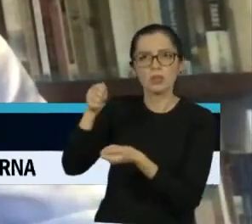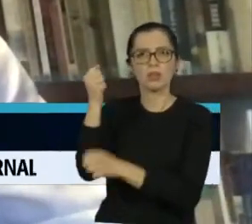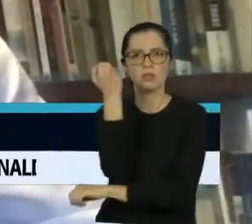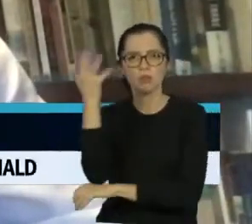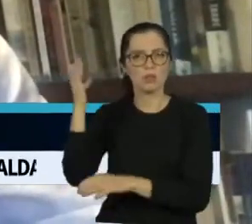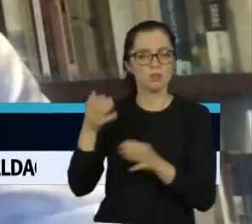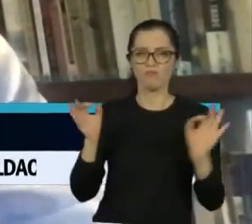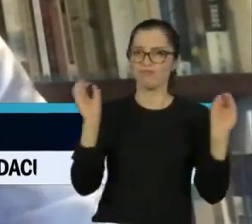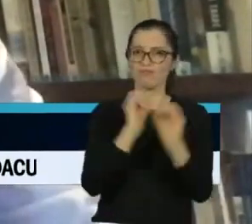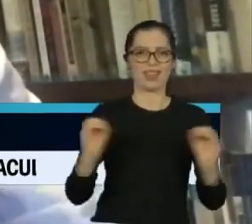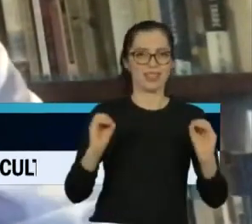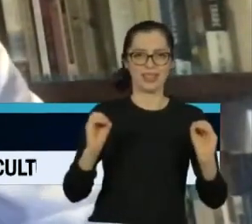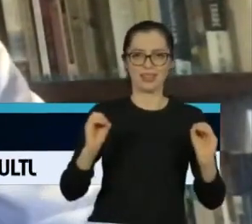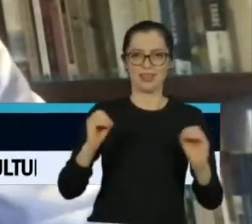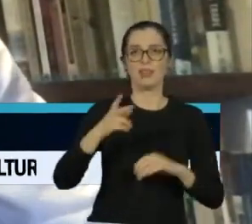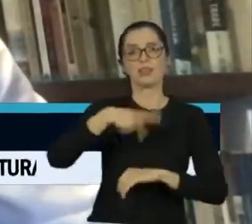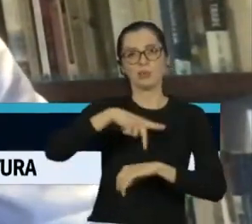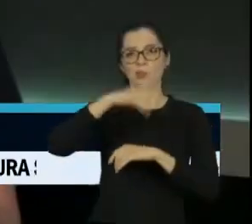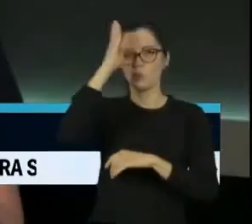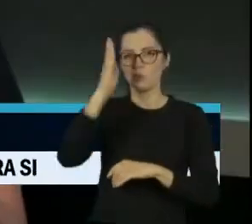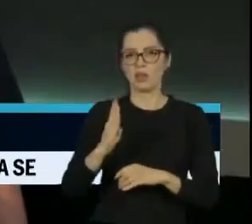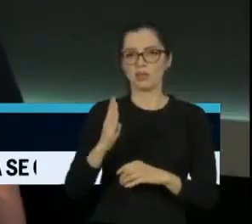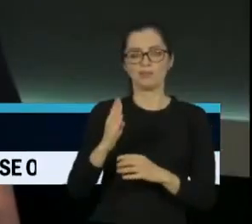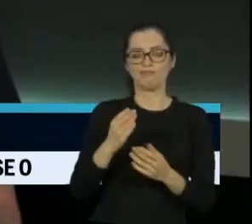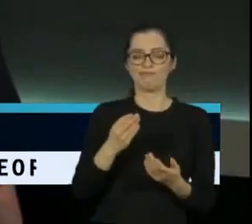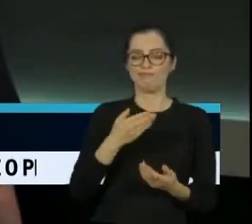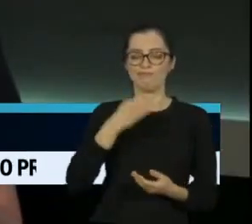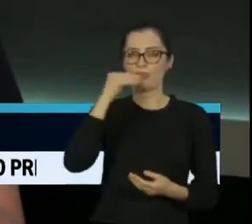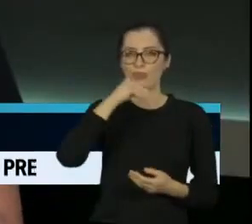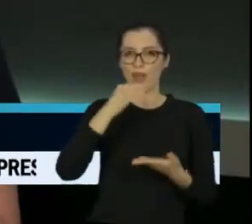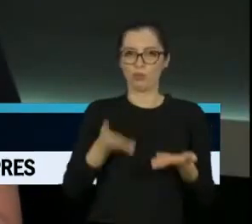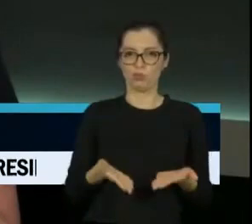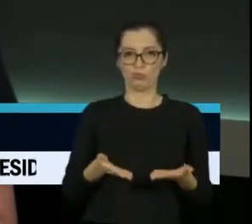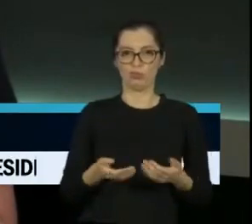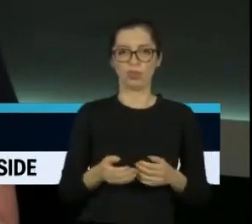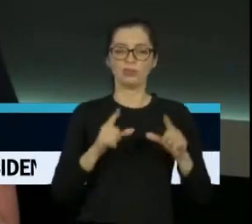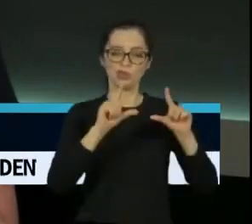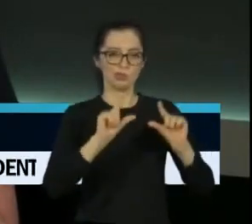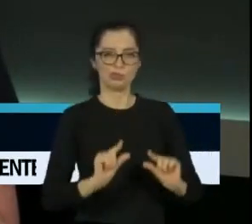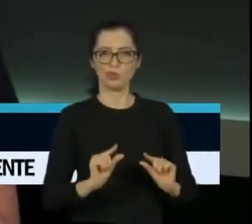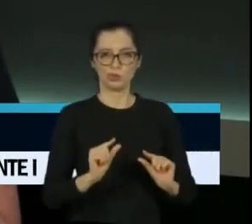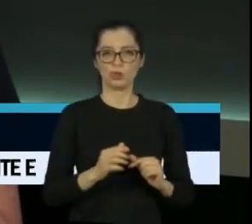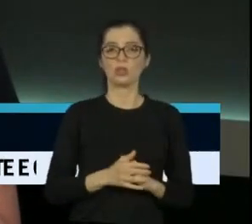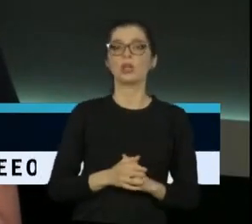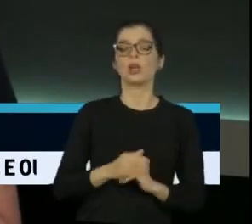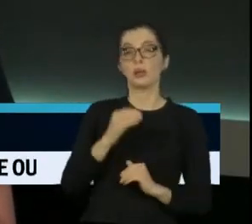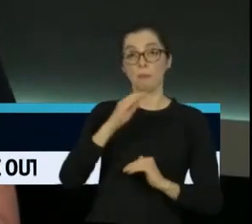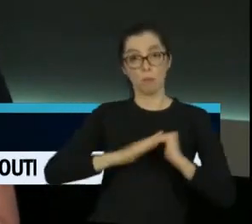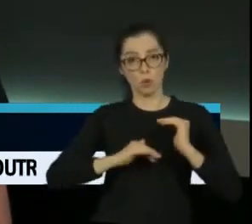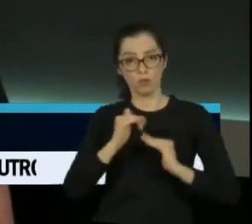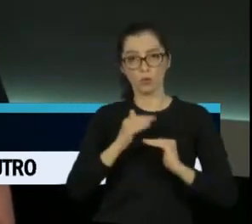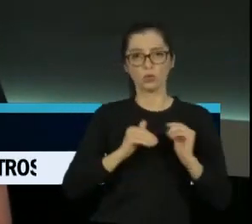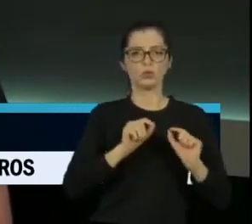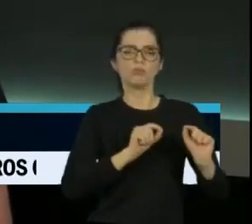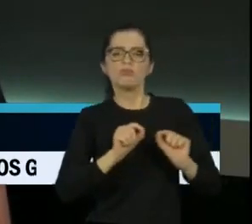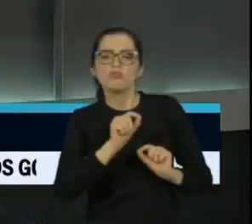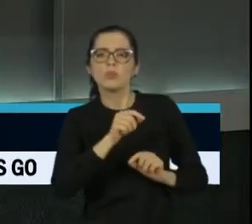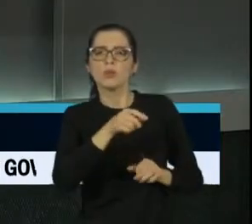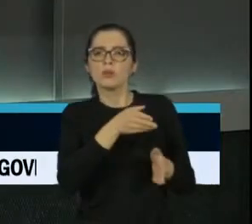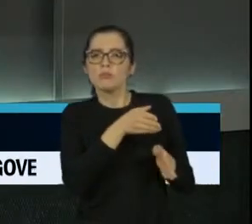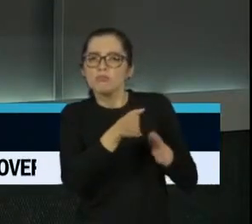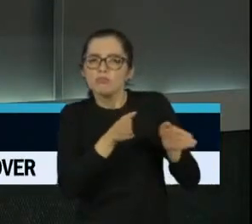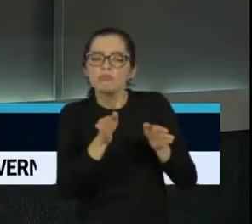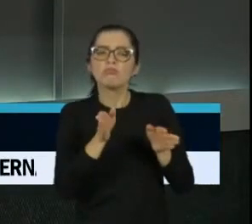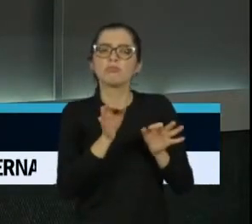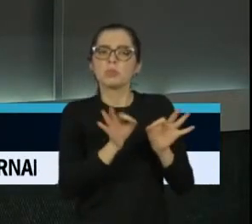restringir os investimentos no país cada vez mais. Ambientalistas, especialistas, quem participa desse plano? O